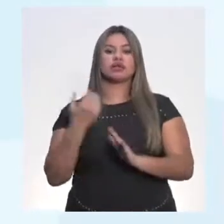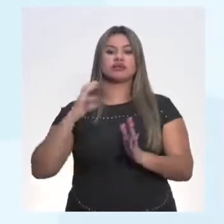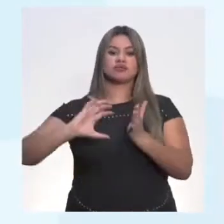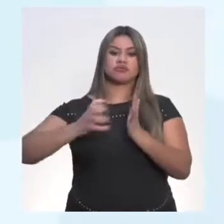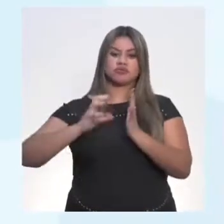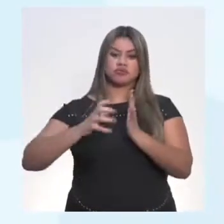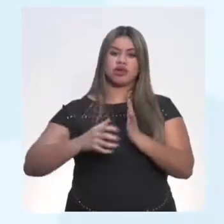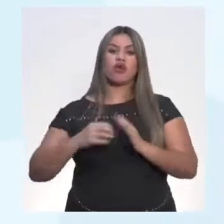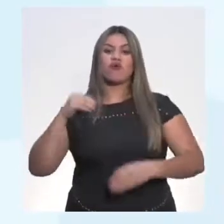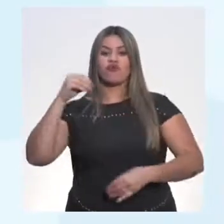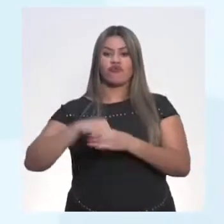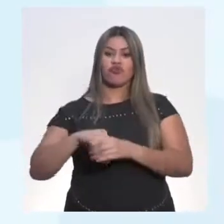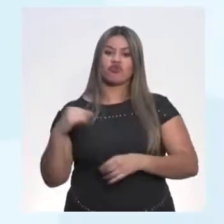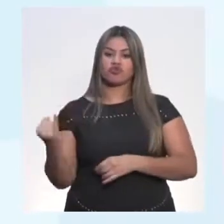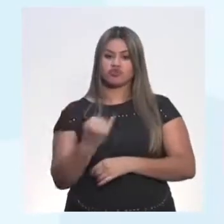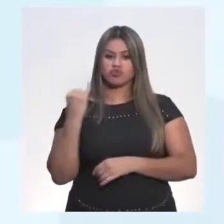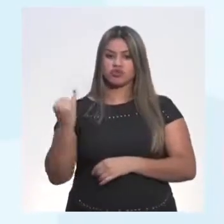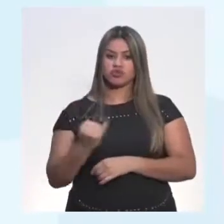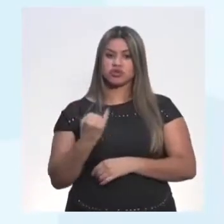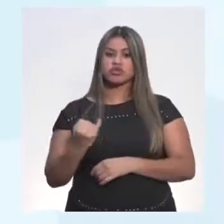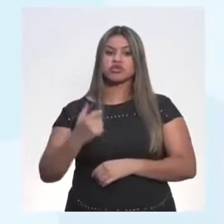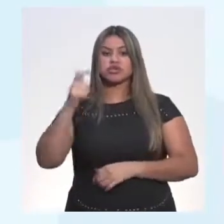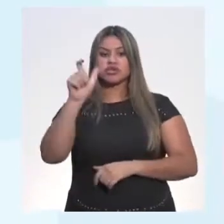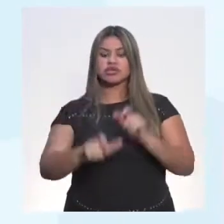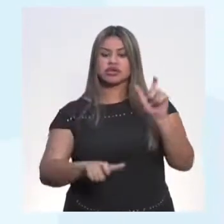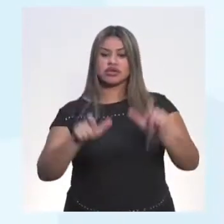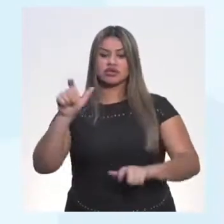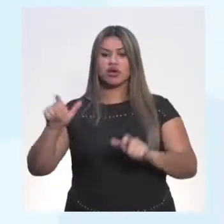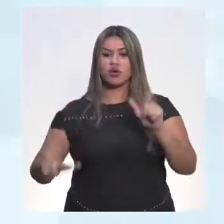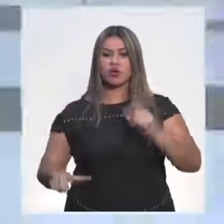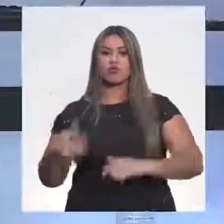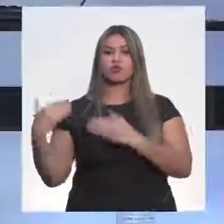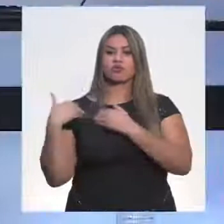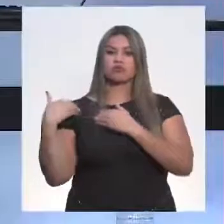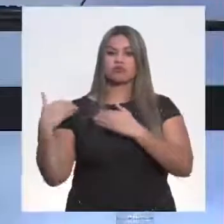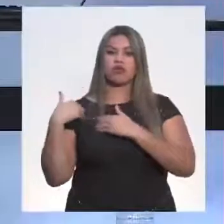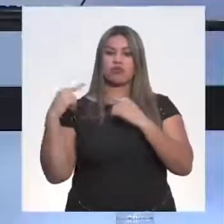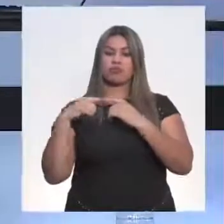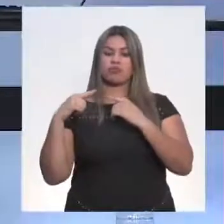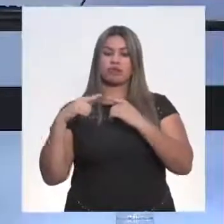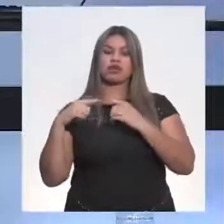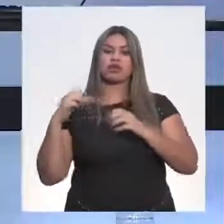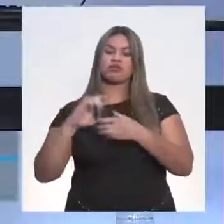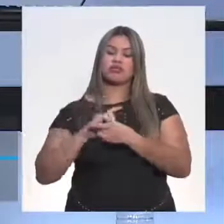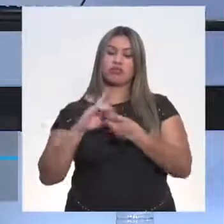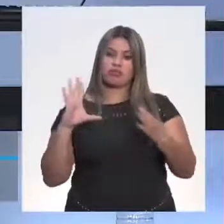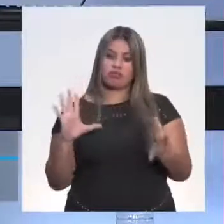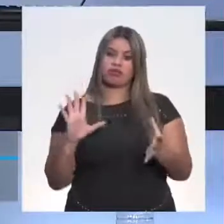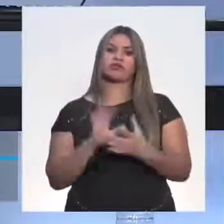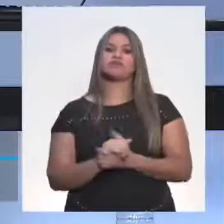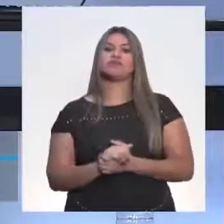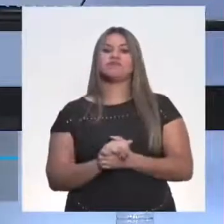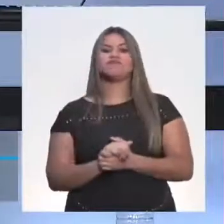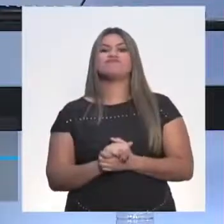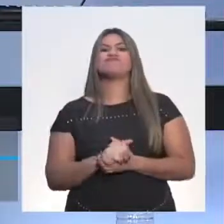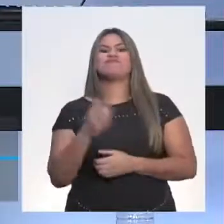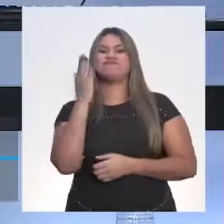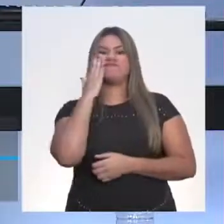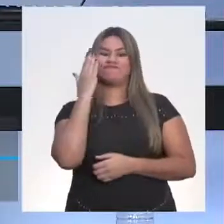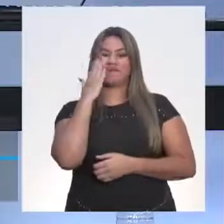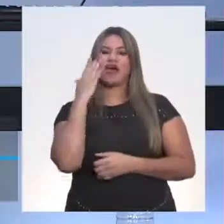importância do voto e o papel do eleitor no sistema democrático nós sabemos que esse é um tem uma super